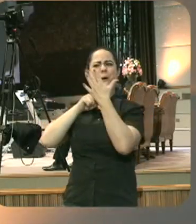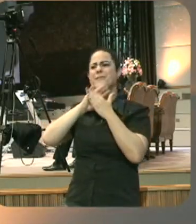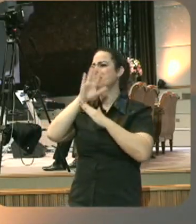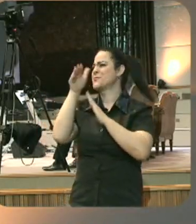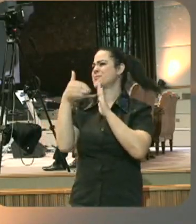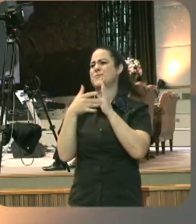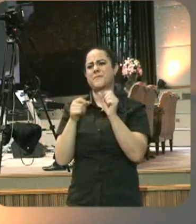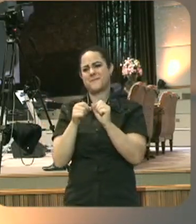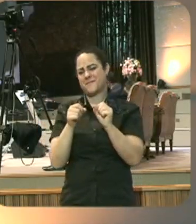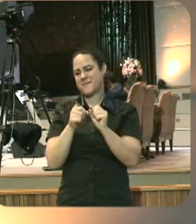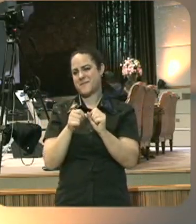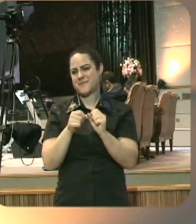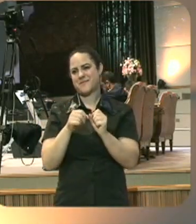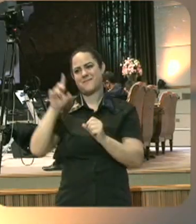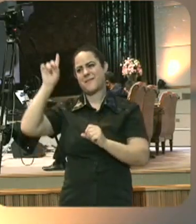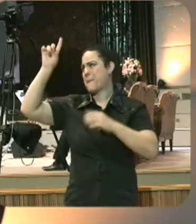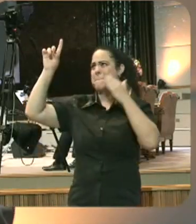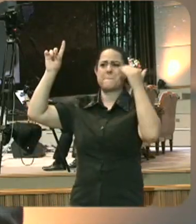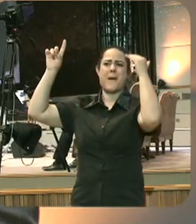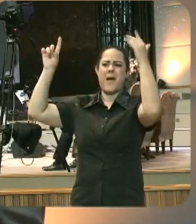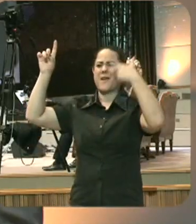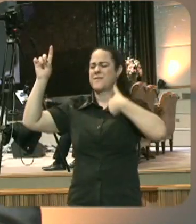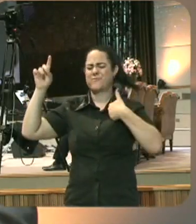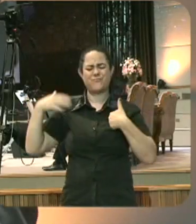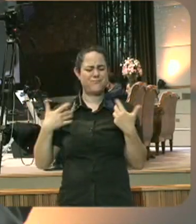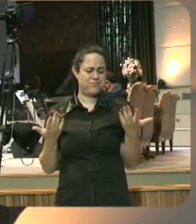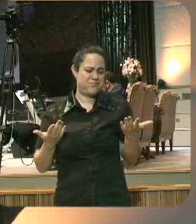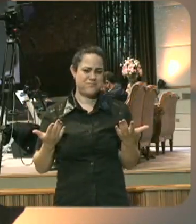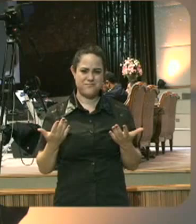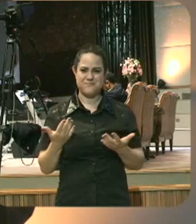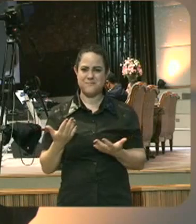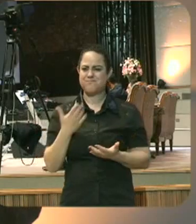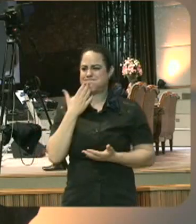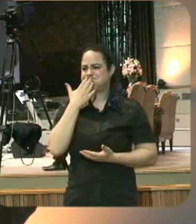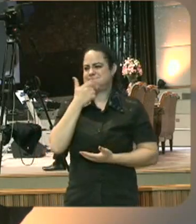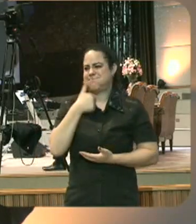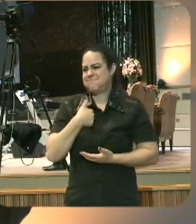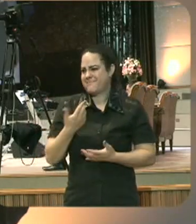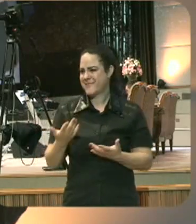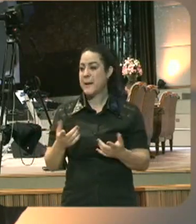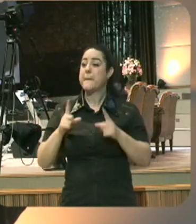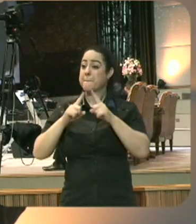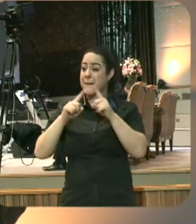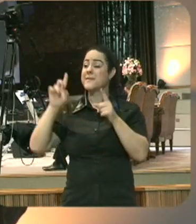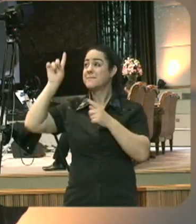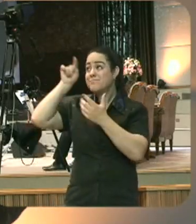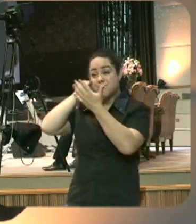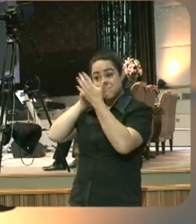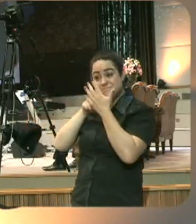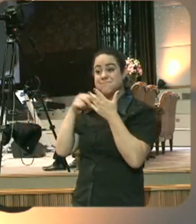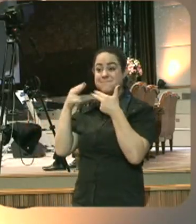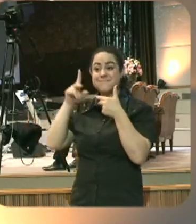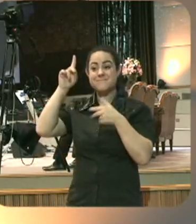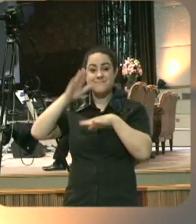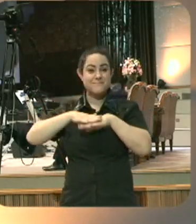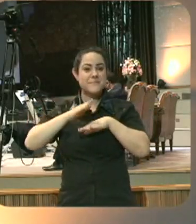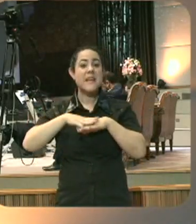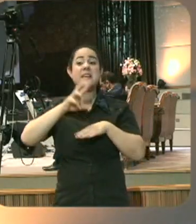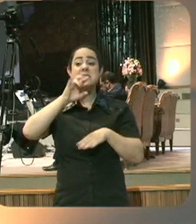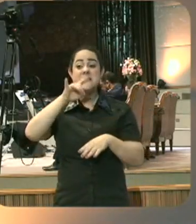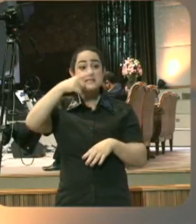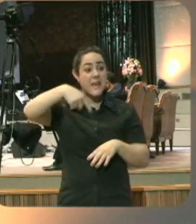está fazendo, Ele é muito maior do que eu, mas Ele me convida a participar de alguma coisa. E se essa igreja